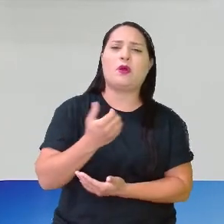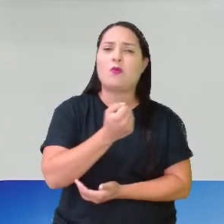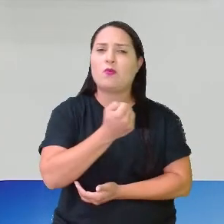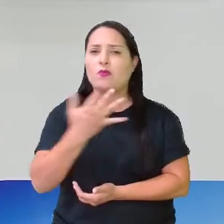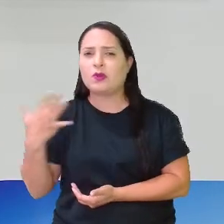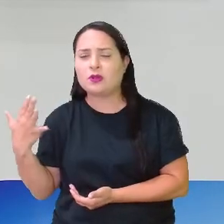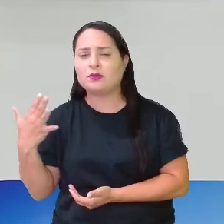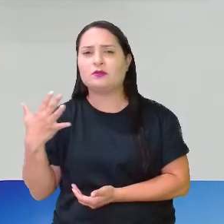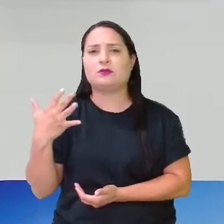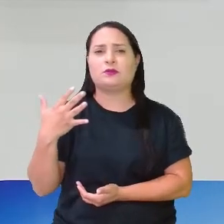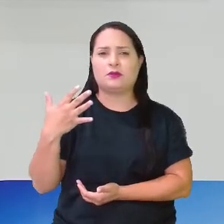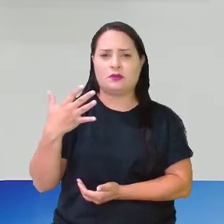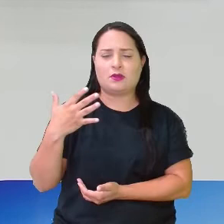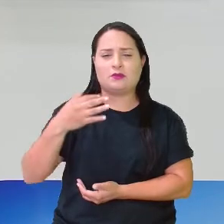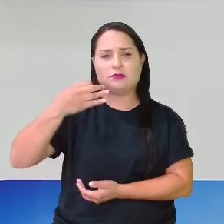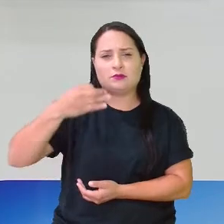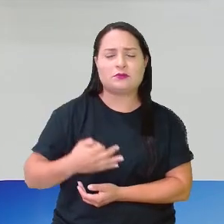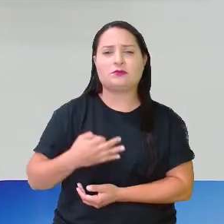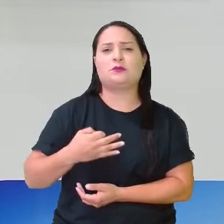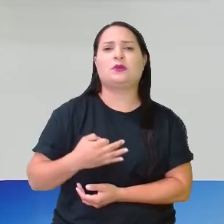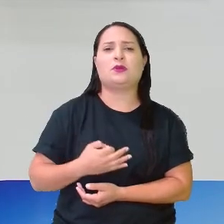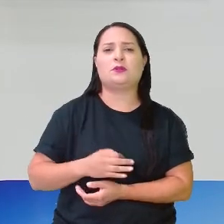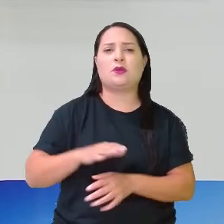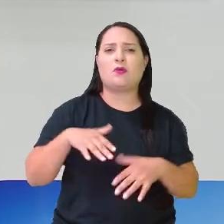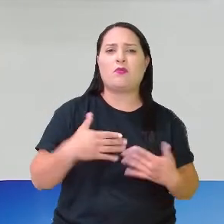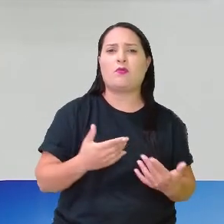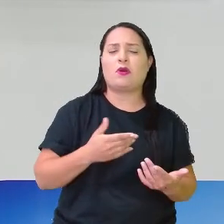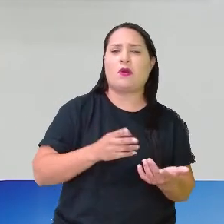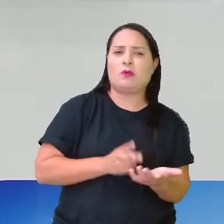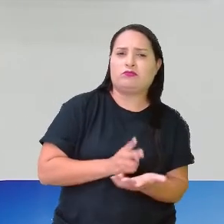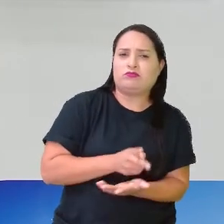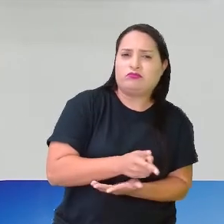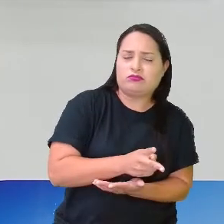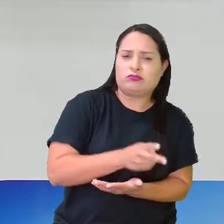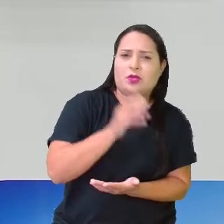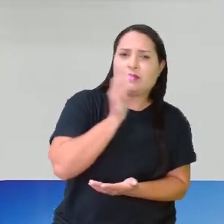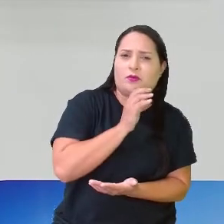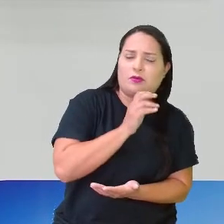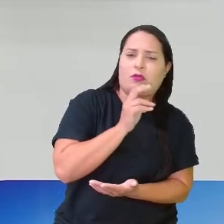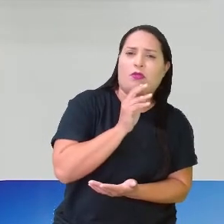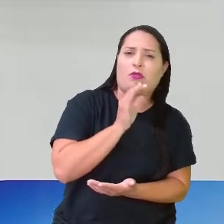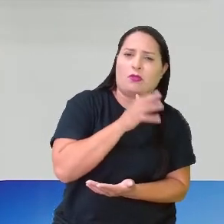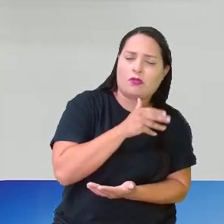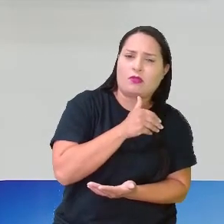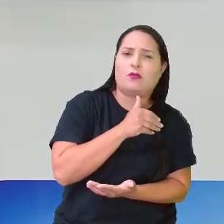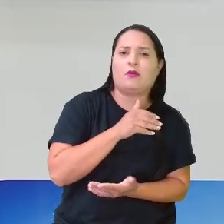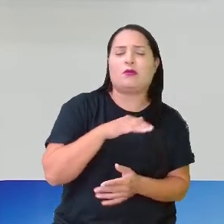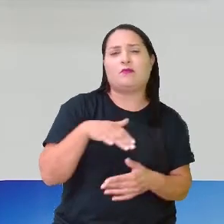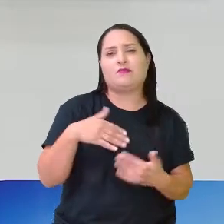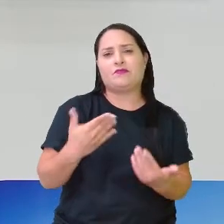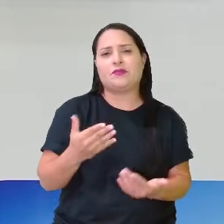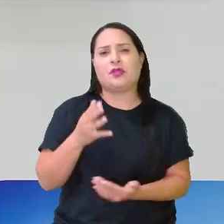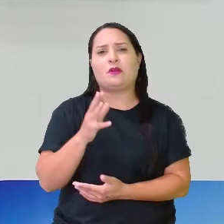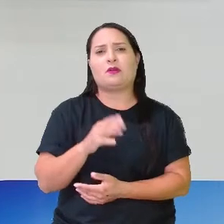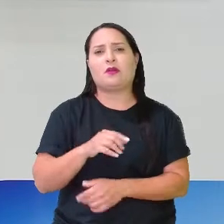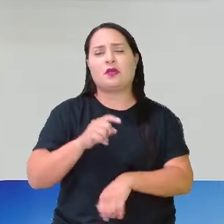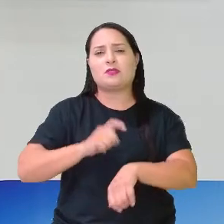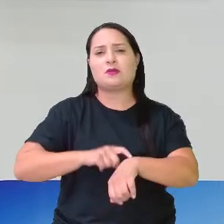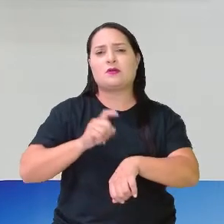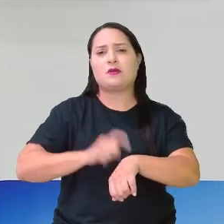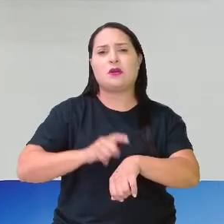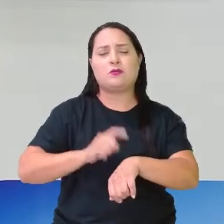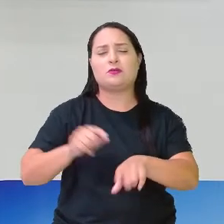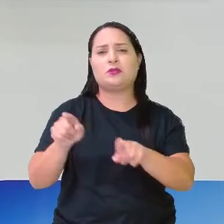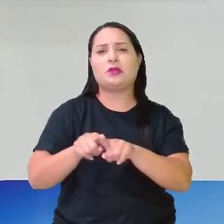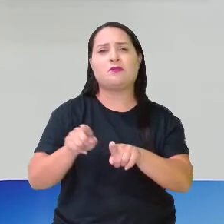né? Qual é a intensidade que vocês vão fazer aí e qual a duração, né? Tem gente que treina, que gosta de